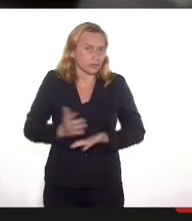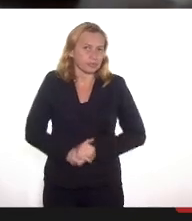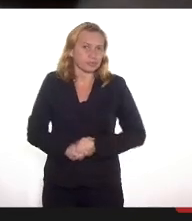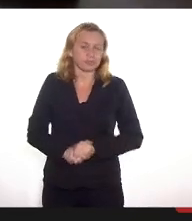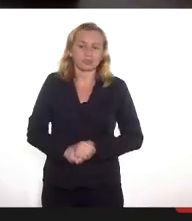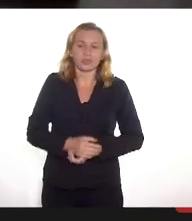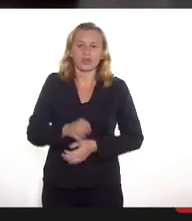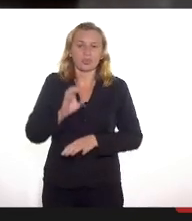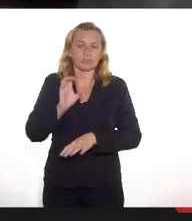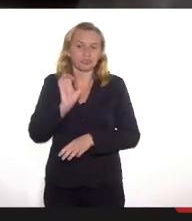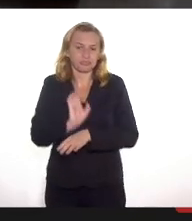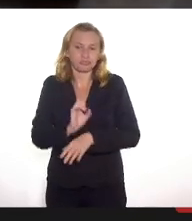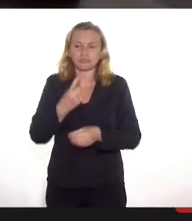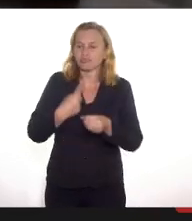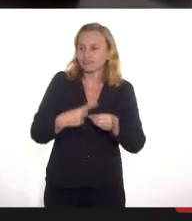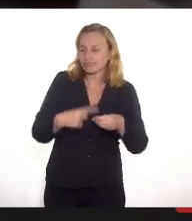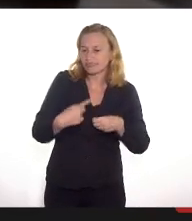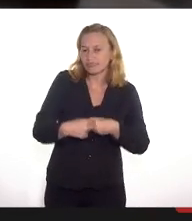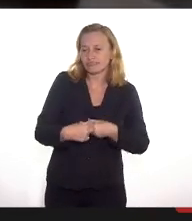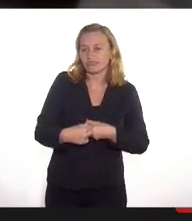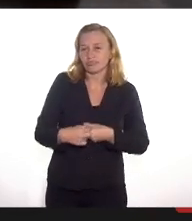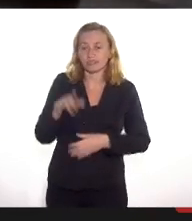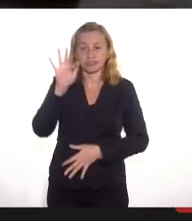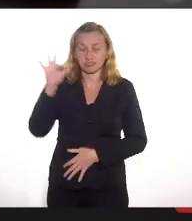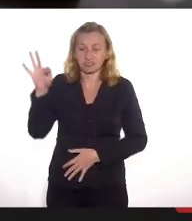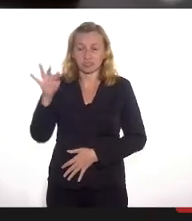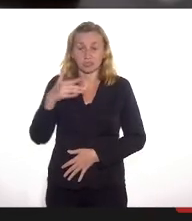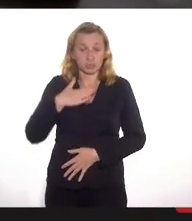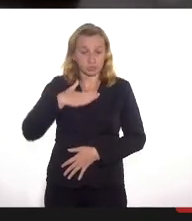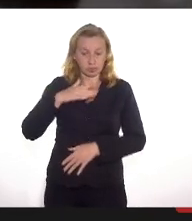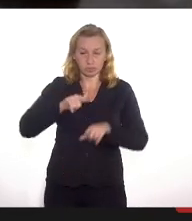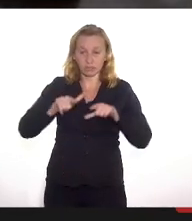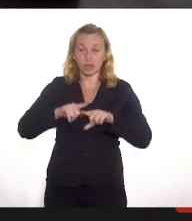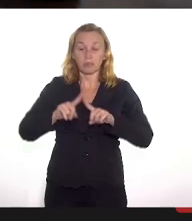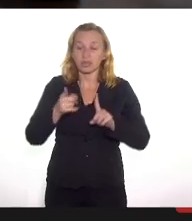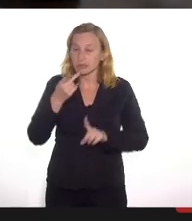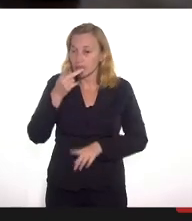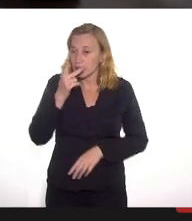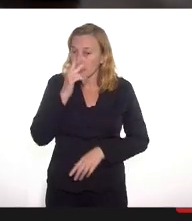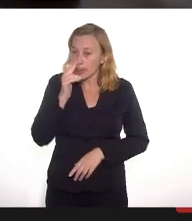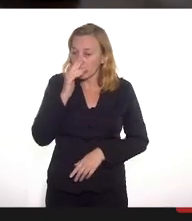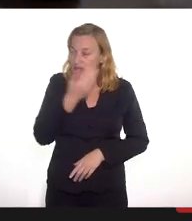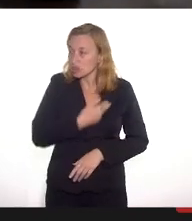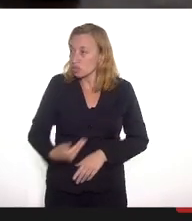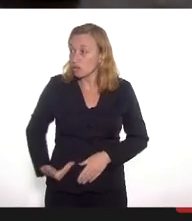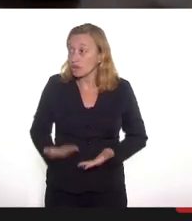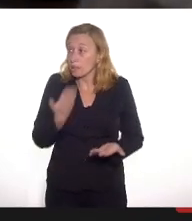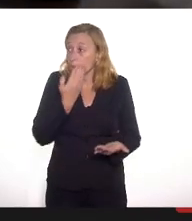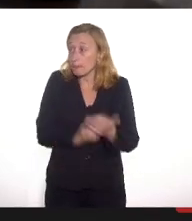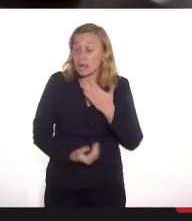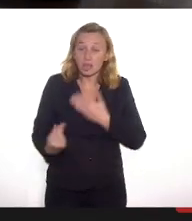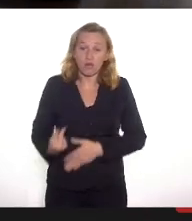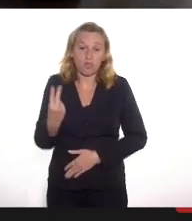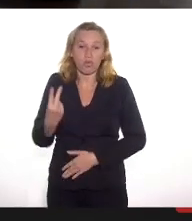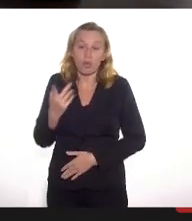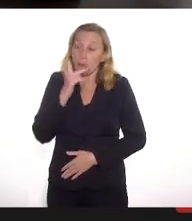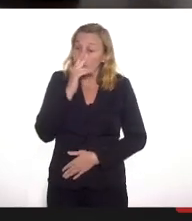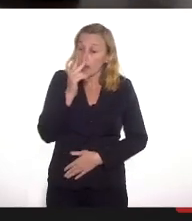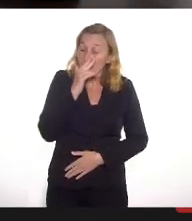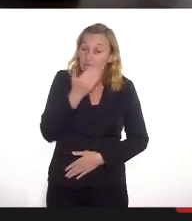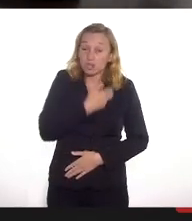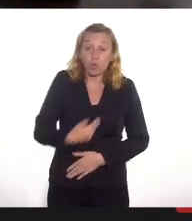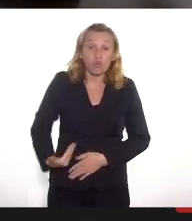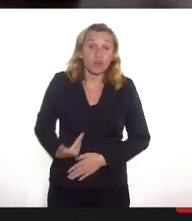Estadual Federal Não é ruim papel aqui mas parece que estiver a ferver perdendo a credibilidade e parece que o